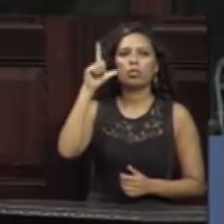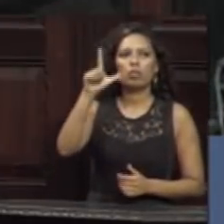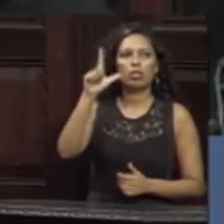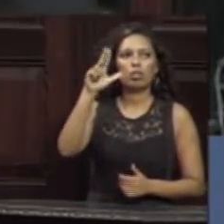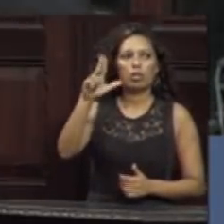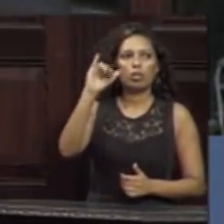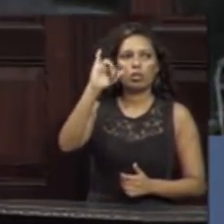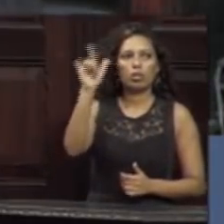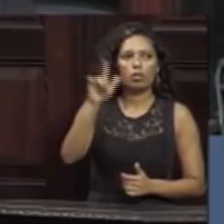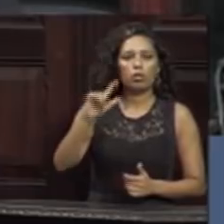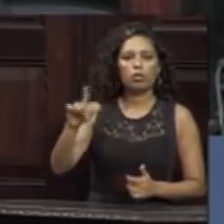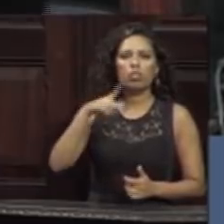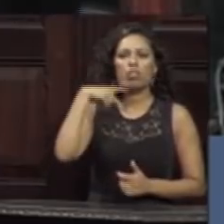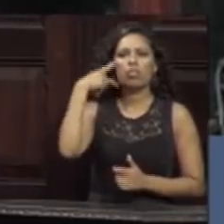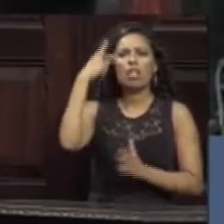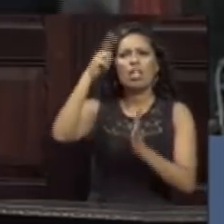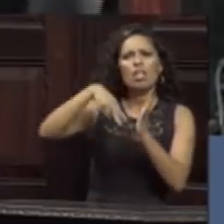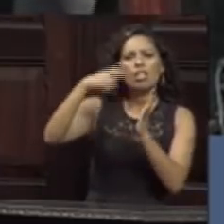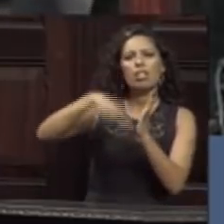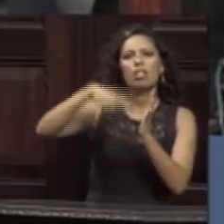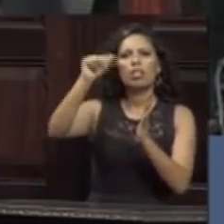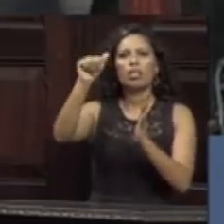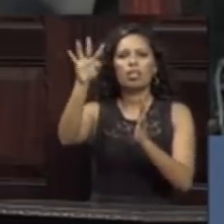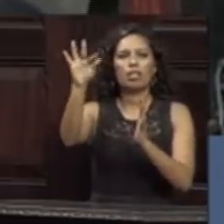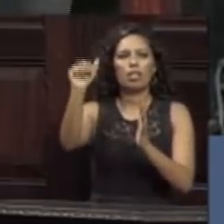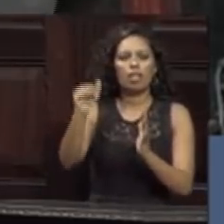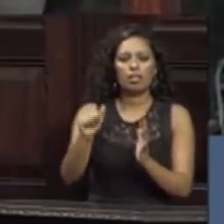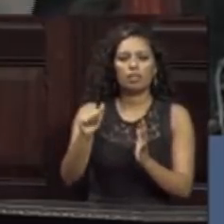fazer a leitura da ata da sessão anterior.